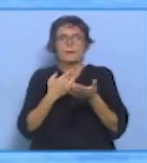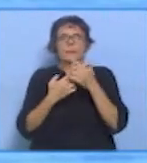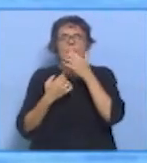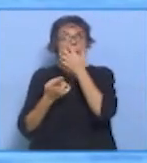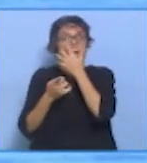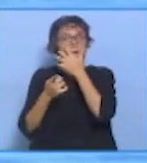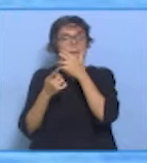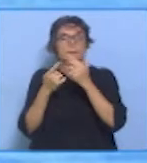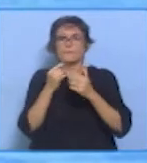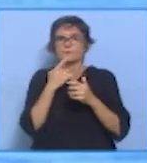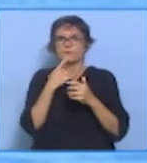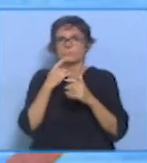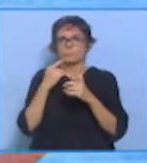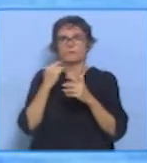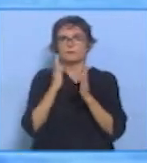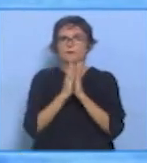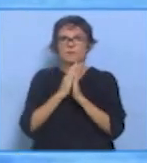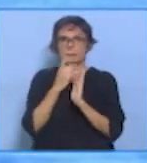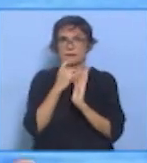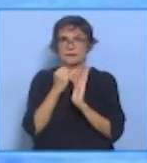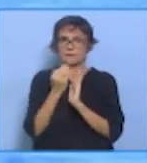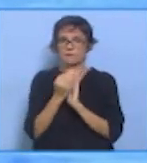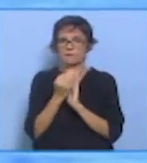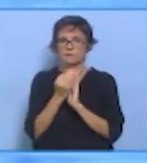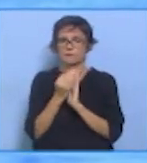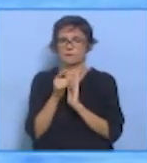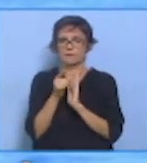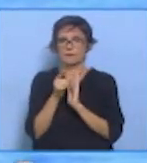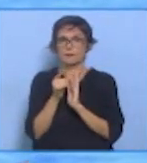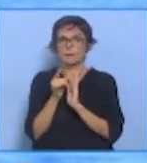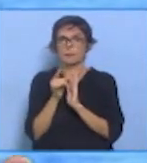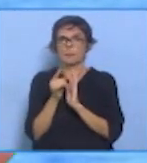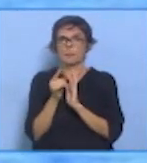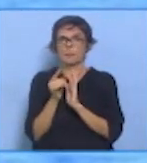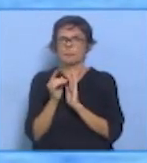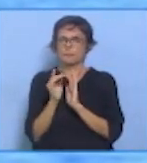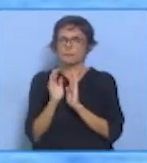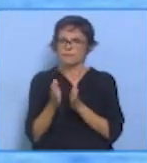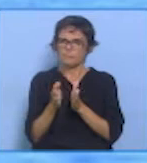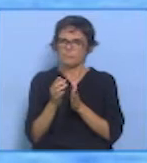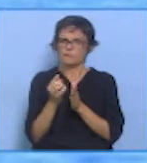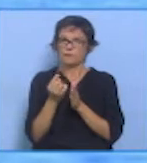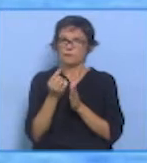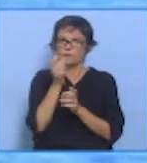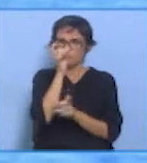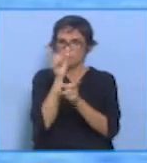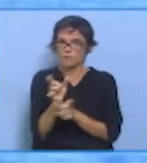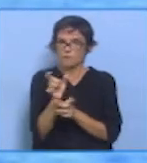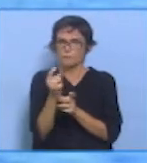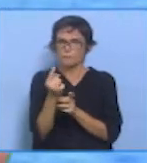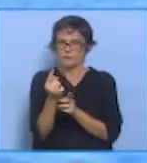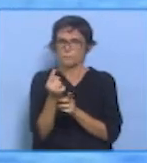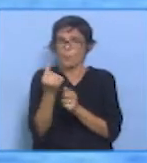Igreja da Inglaterra é que era necessário que houvesse alguém, no caso ele